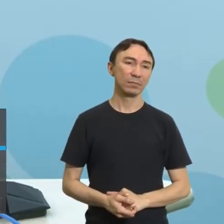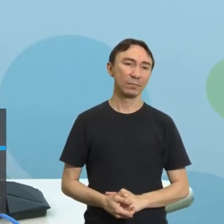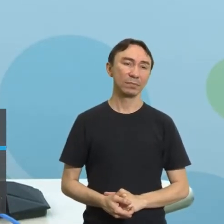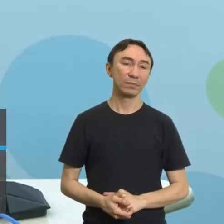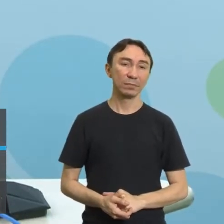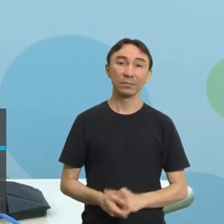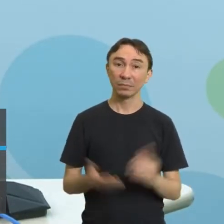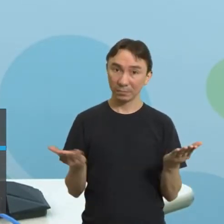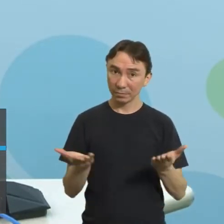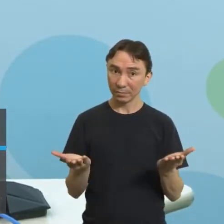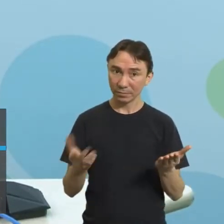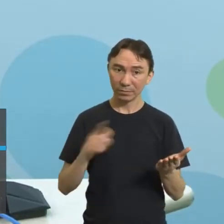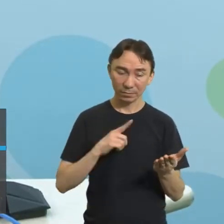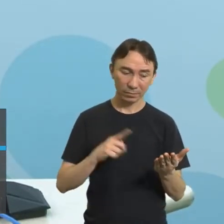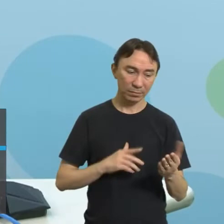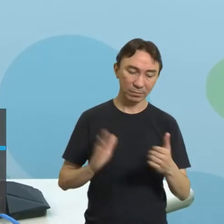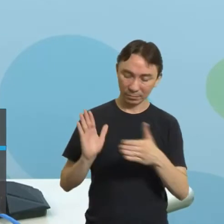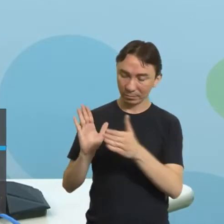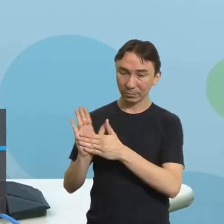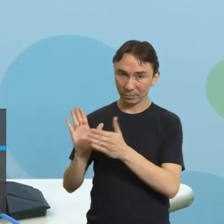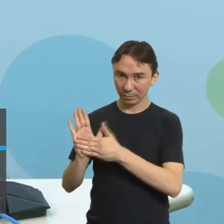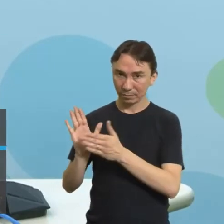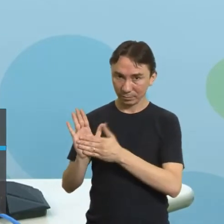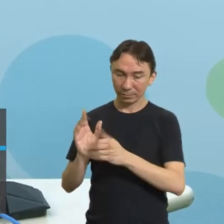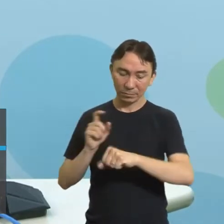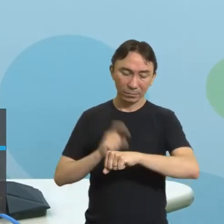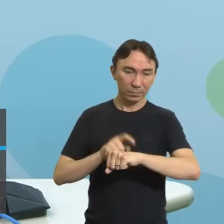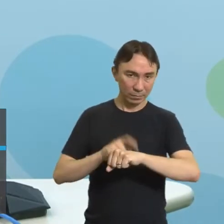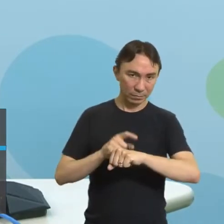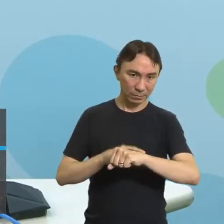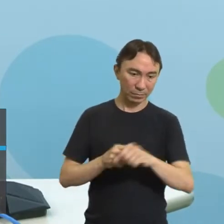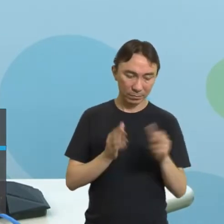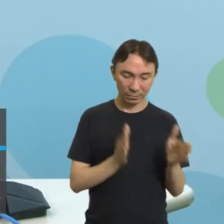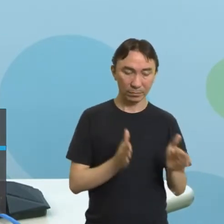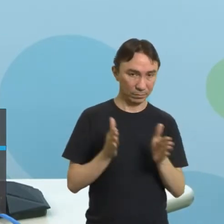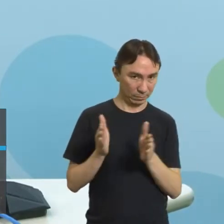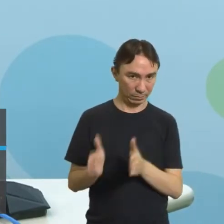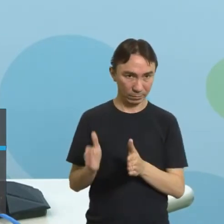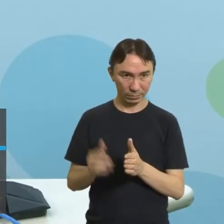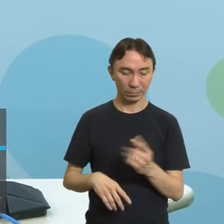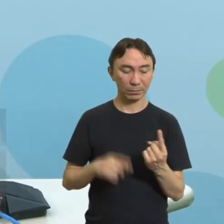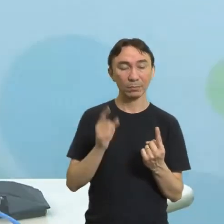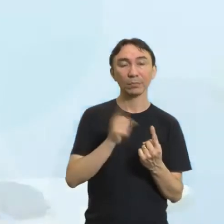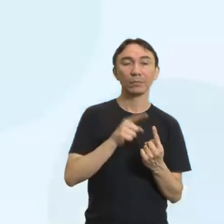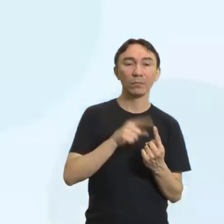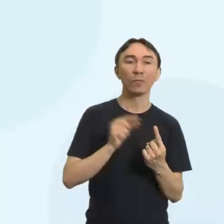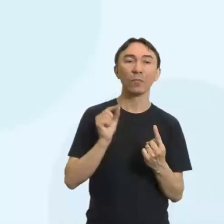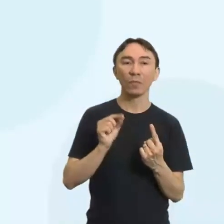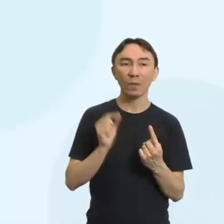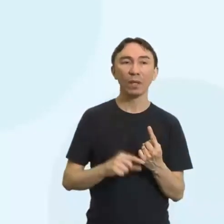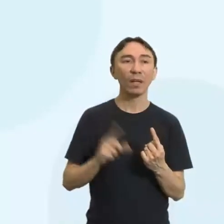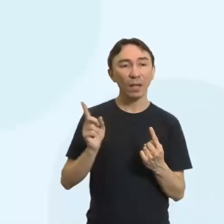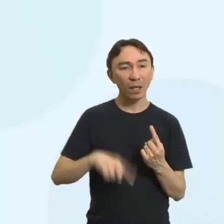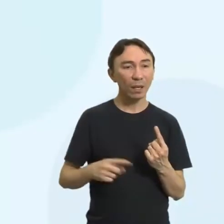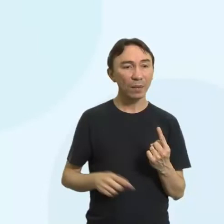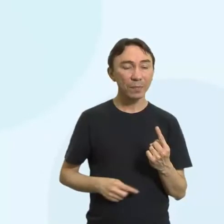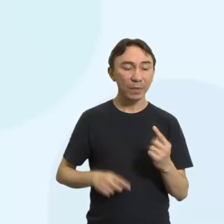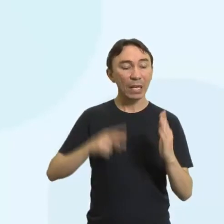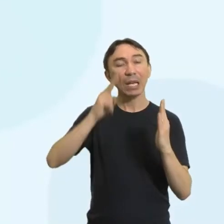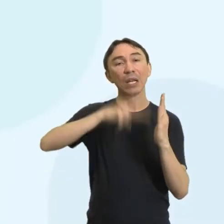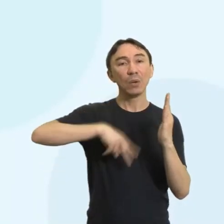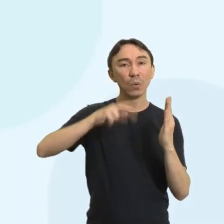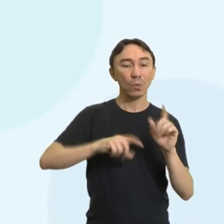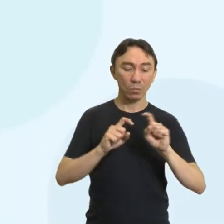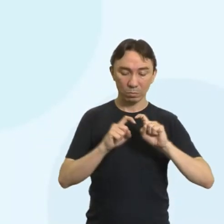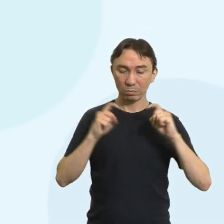essa proposta em 2 momentos, né? O primeiro será uma roda de leitura e o segundo, uma